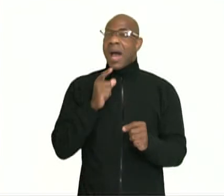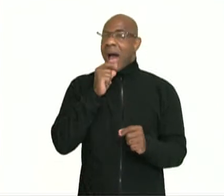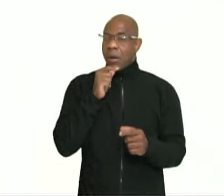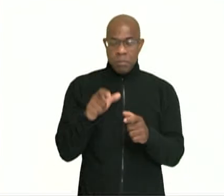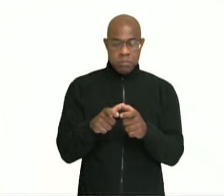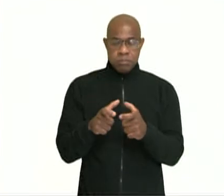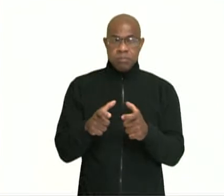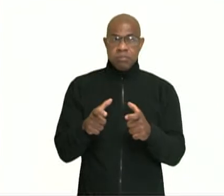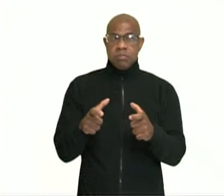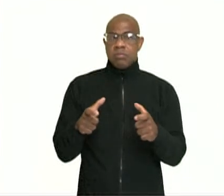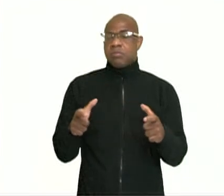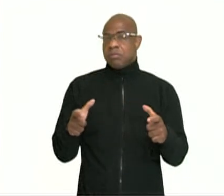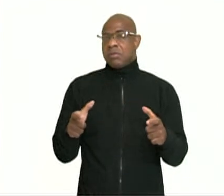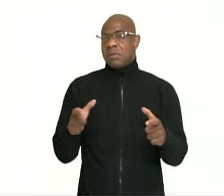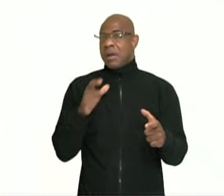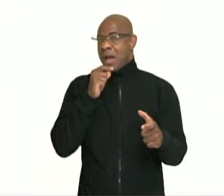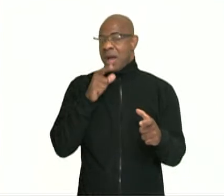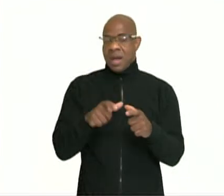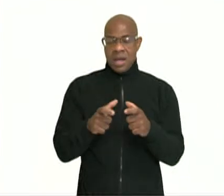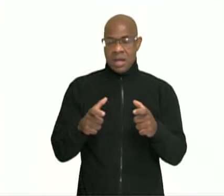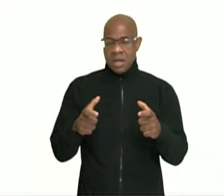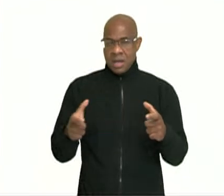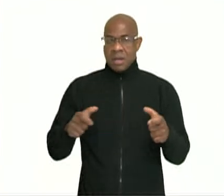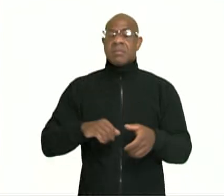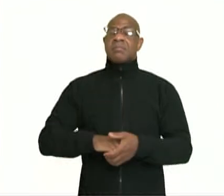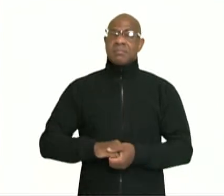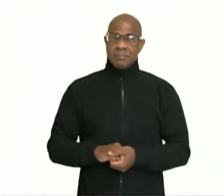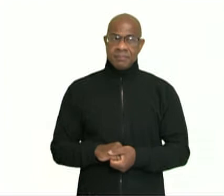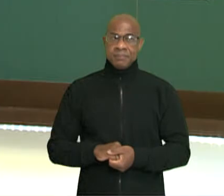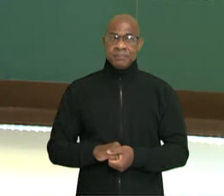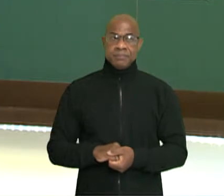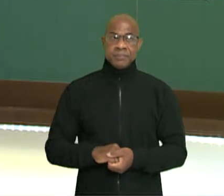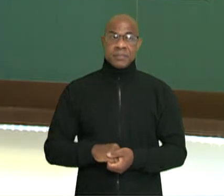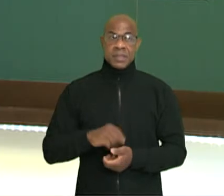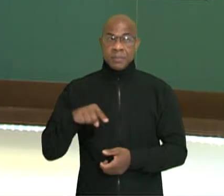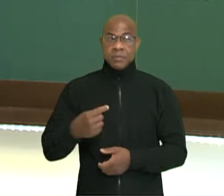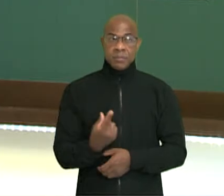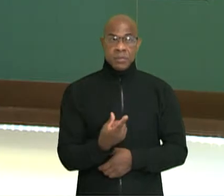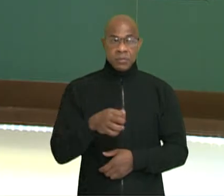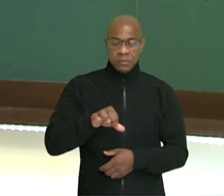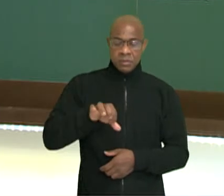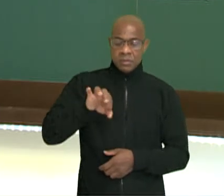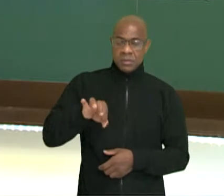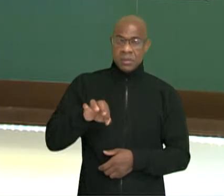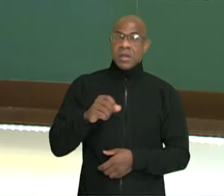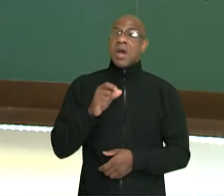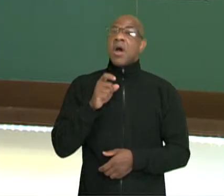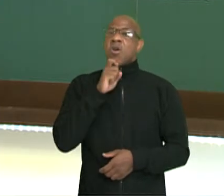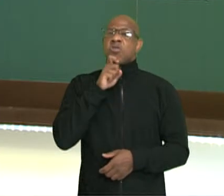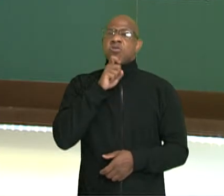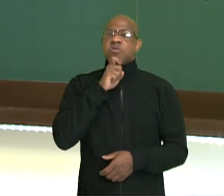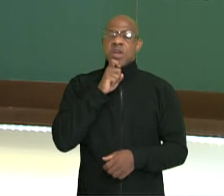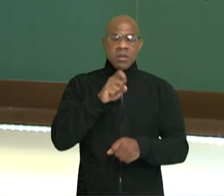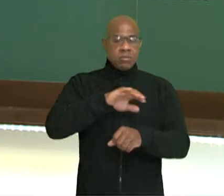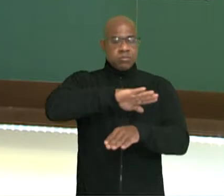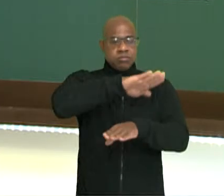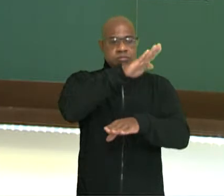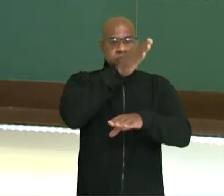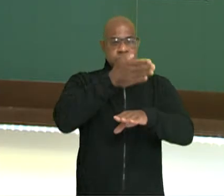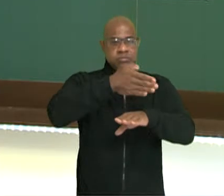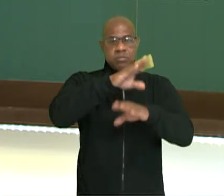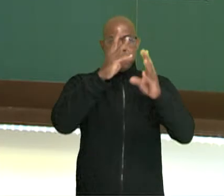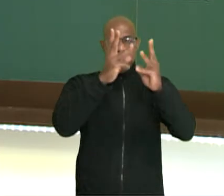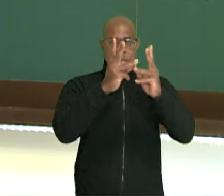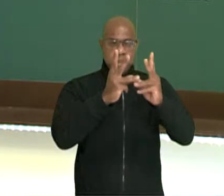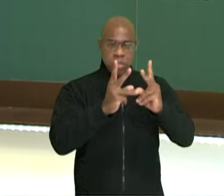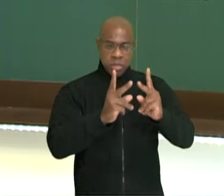polar após a década de 1990. Gelo derreteu, estava lá concentradinho, sólido, se